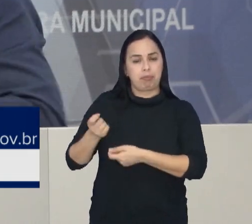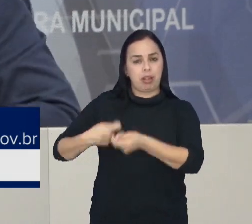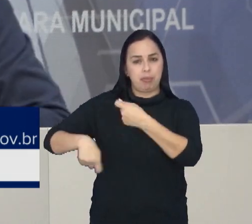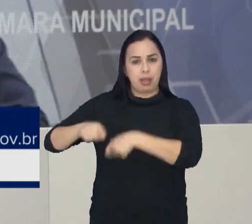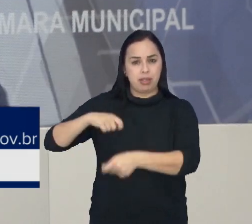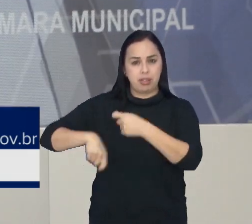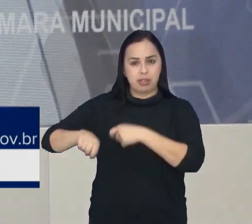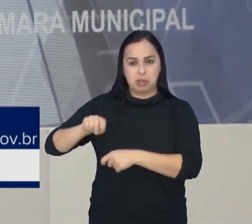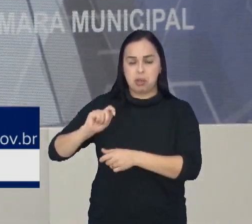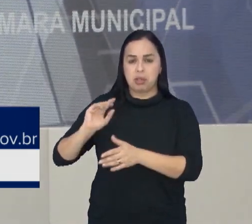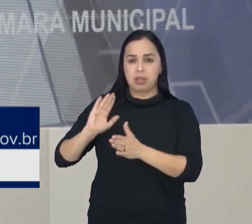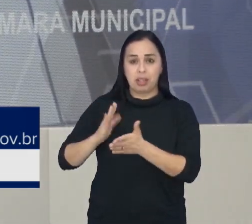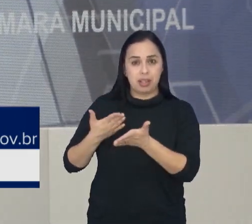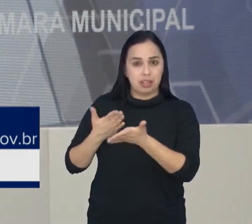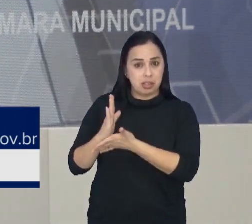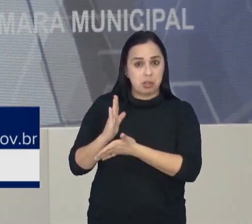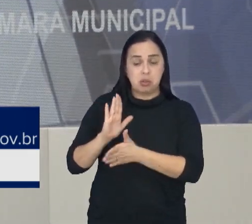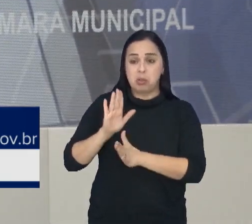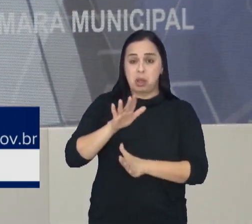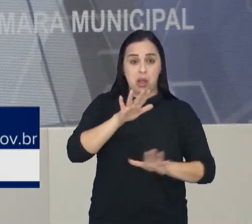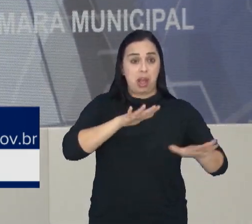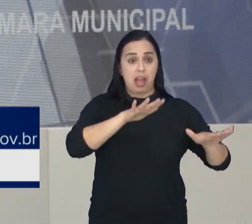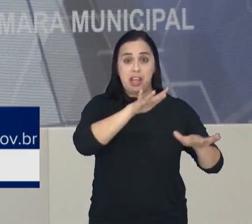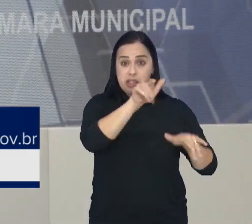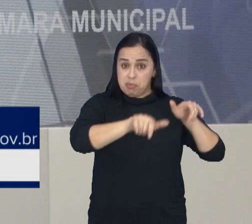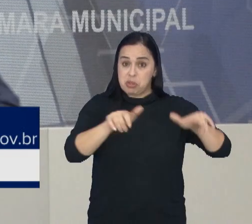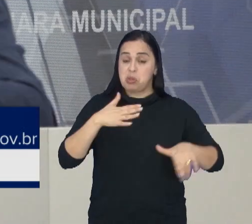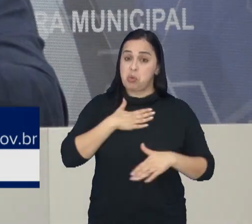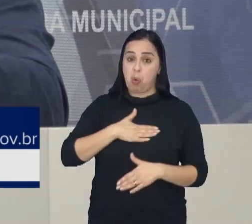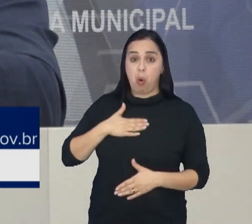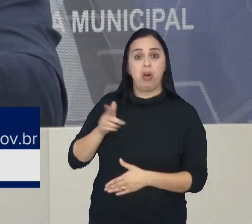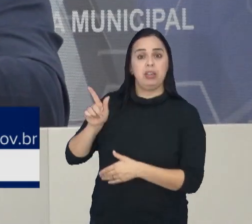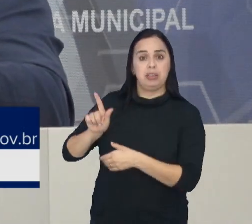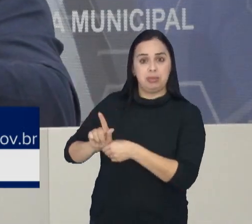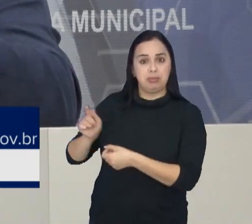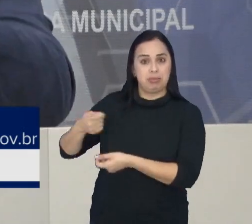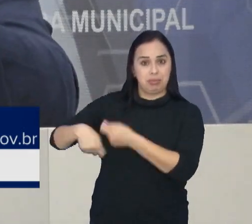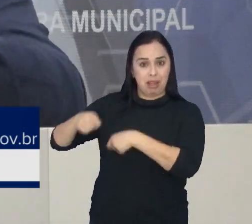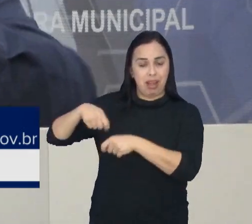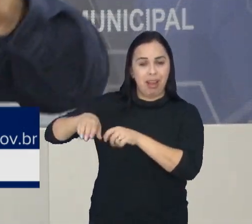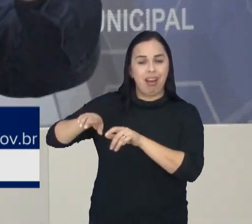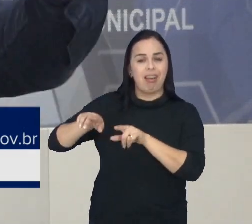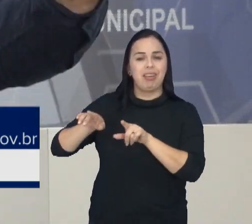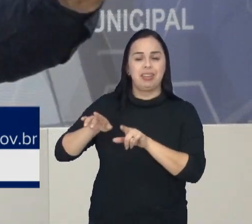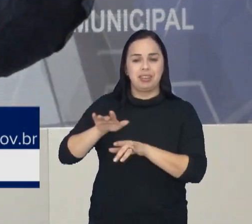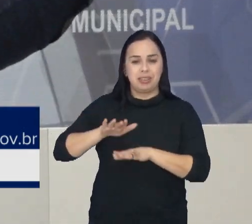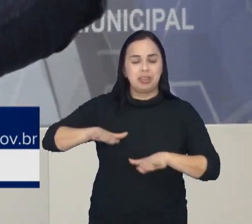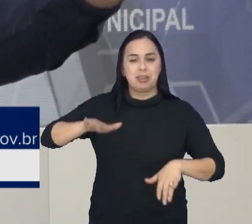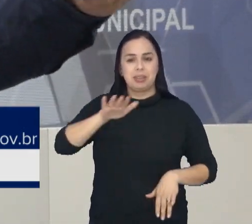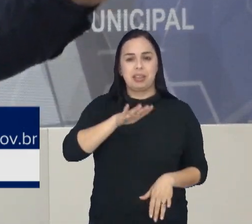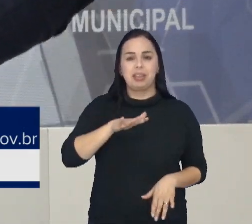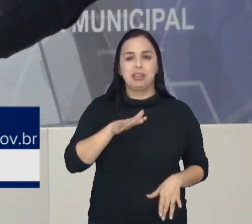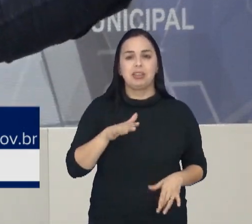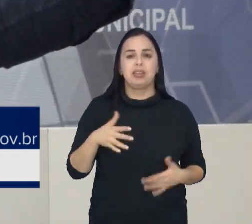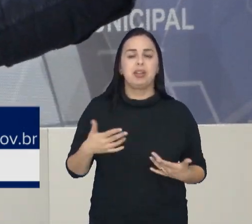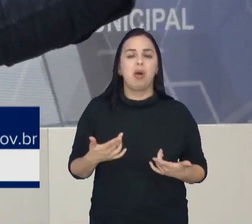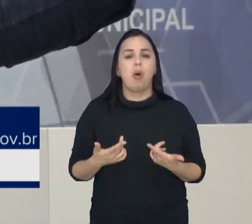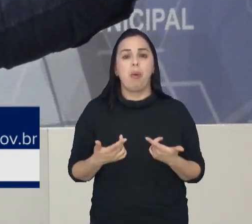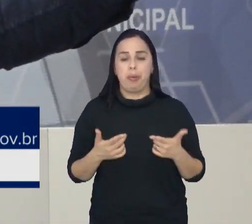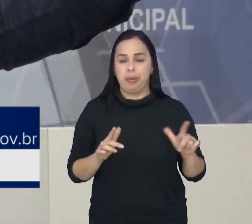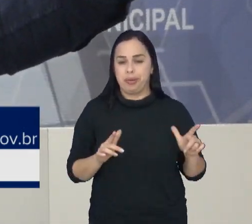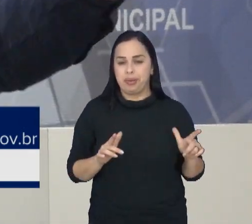aprovada em 70% pela população, mas também que traz a gestão. Como dizia